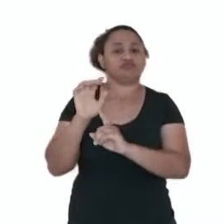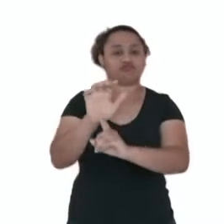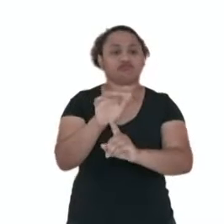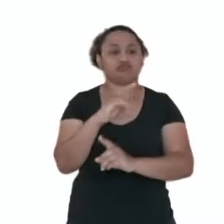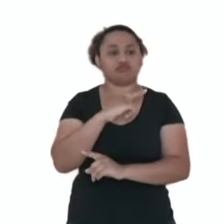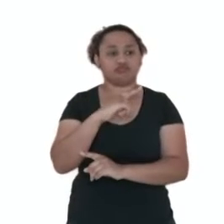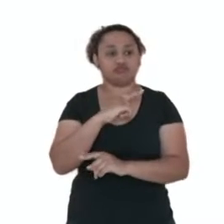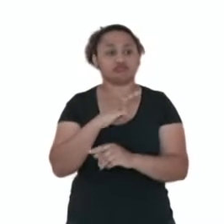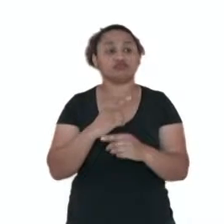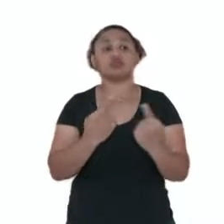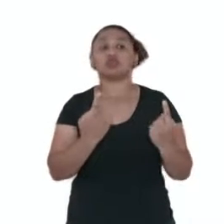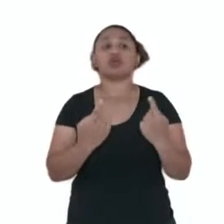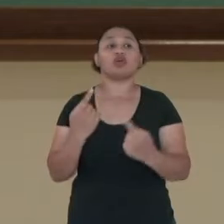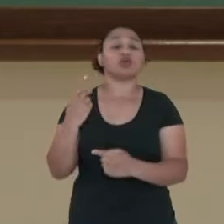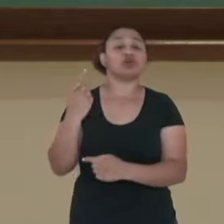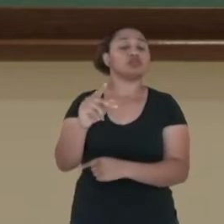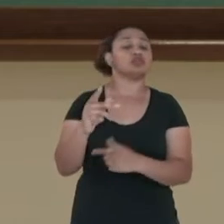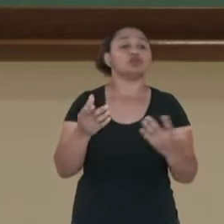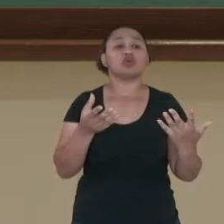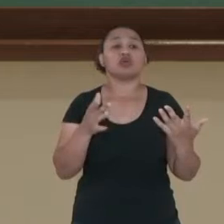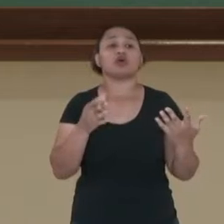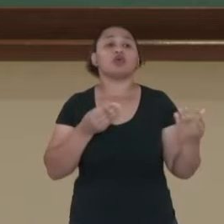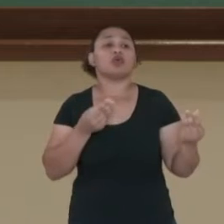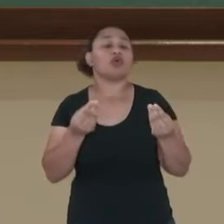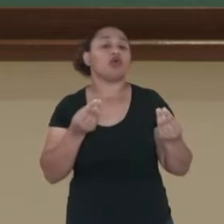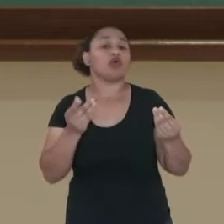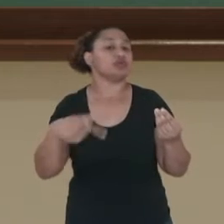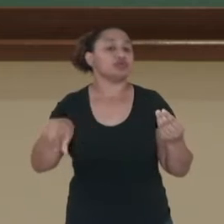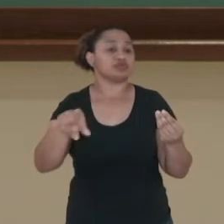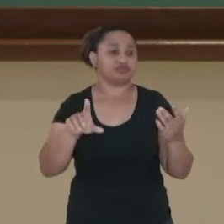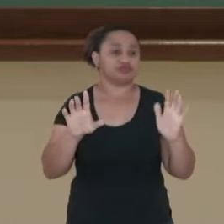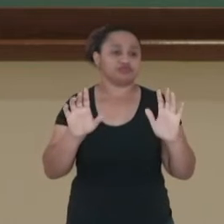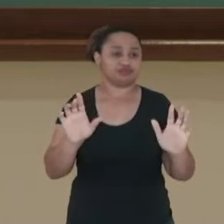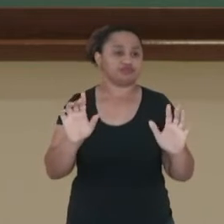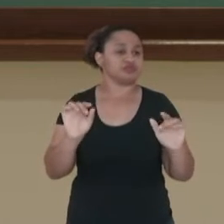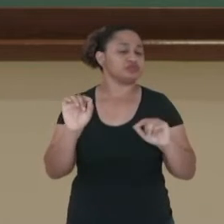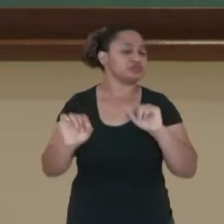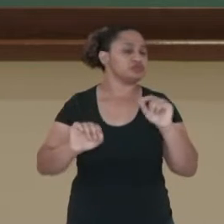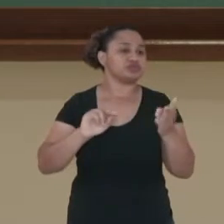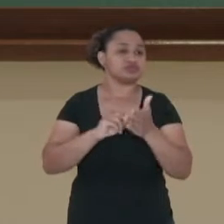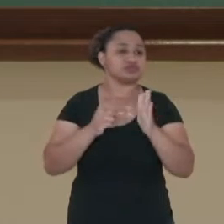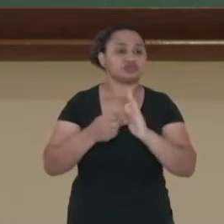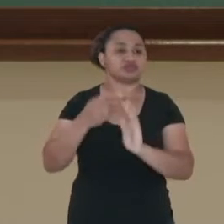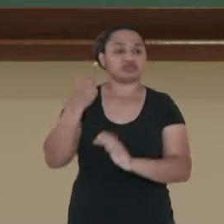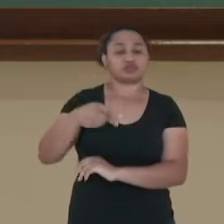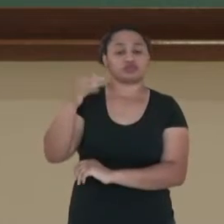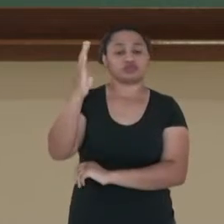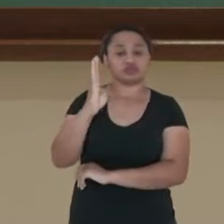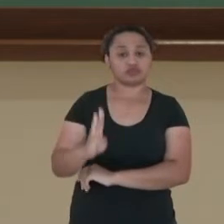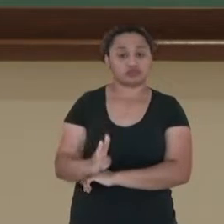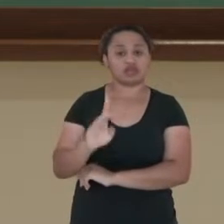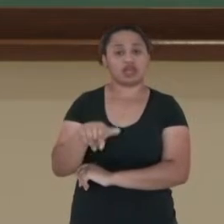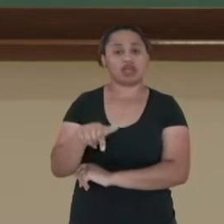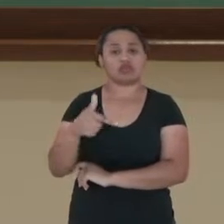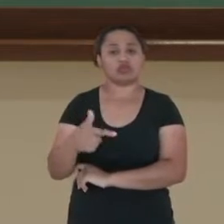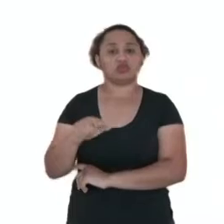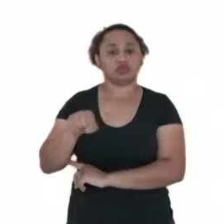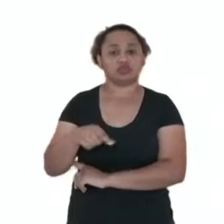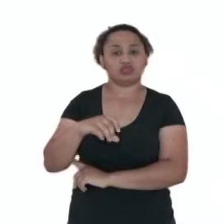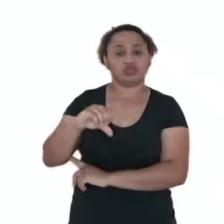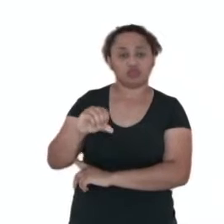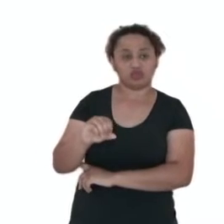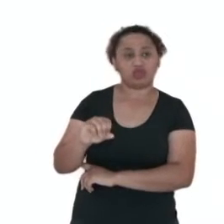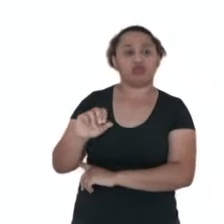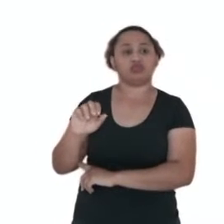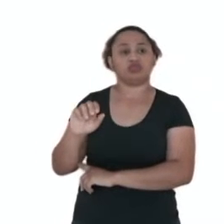é a sua pegada ecológica? Então, vamos lá, gente. A pegada ecológica brasileira é de 2,9